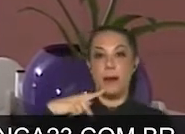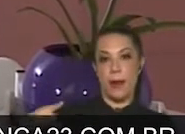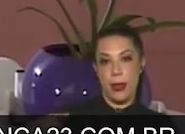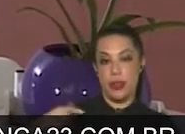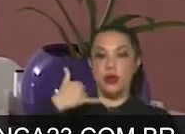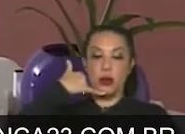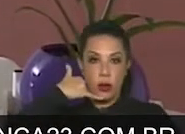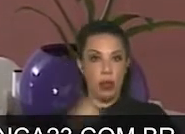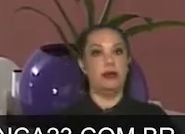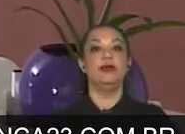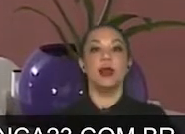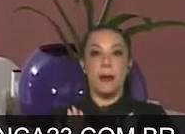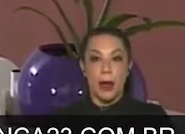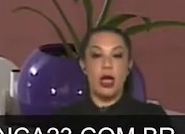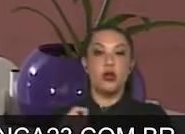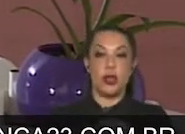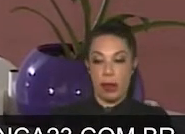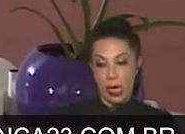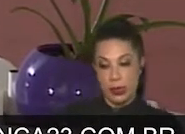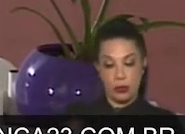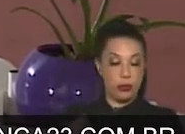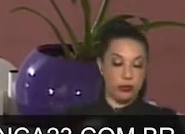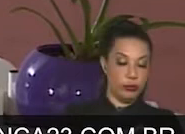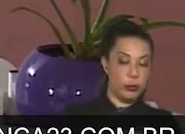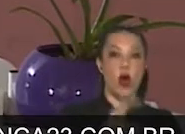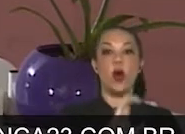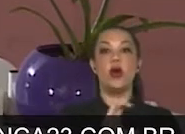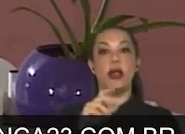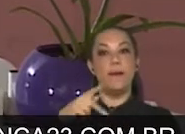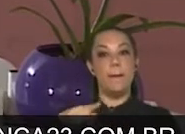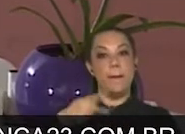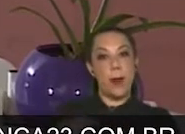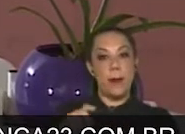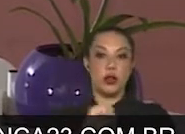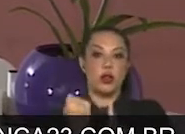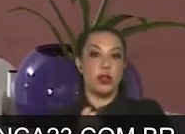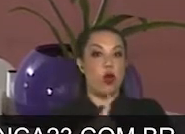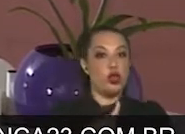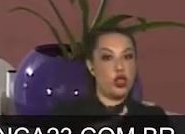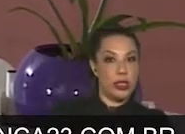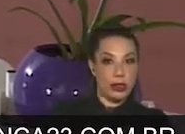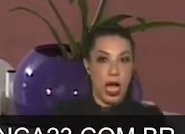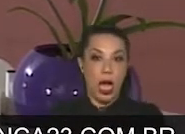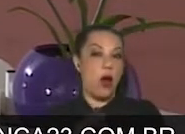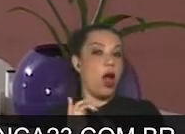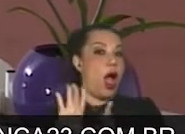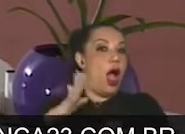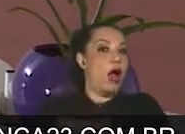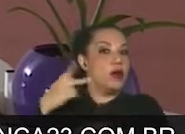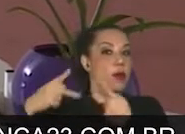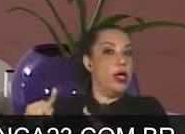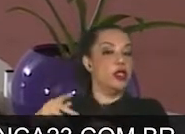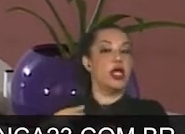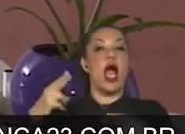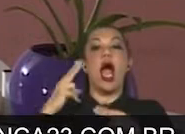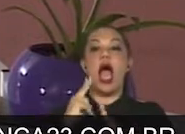aplicativos para celulares. O crédito é depositado na conta poupança social digital, que é aberta automaticamente pela